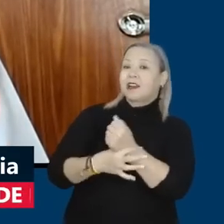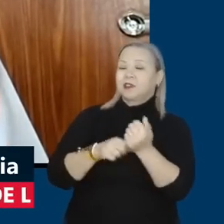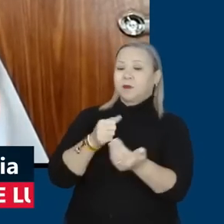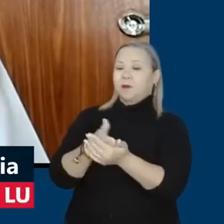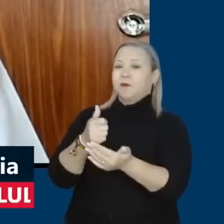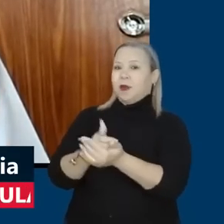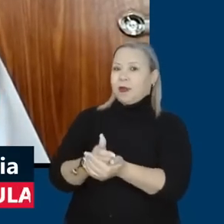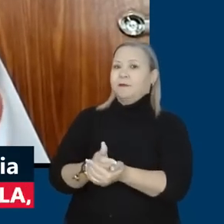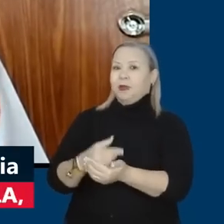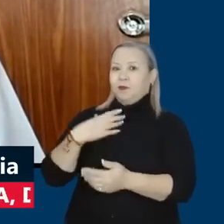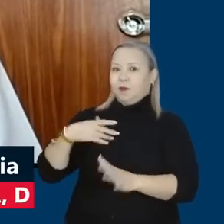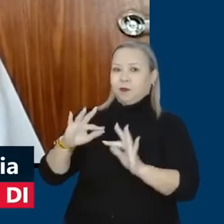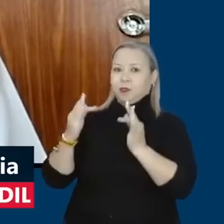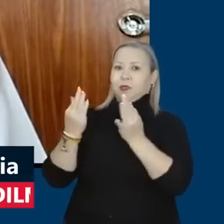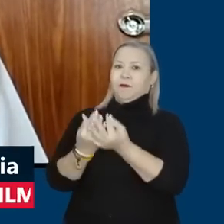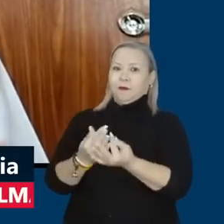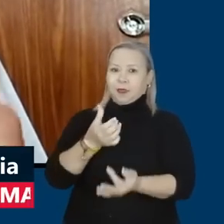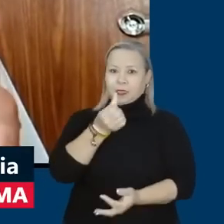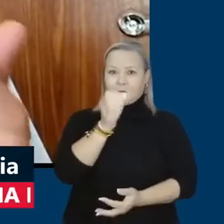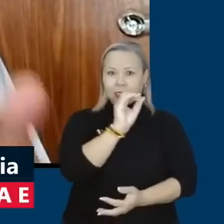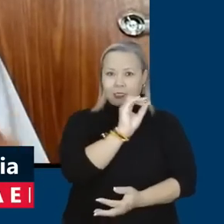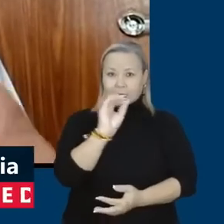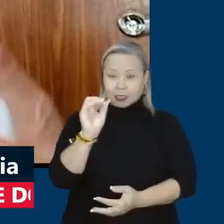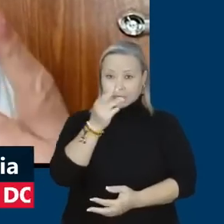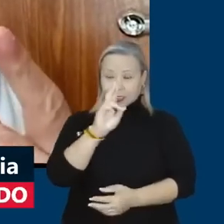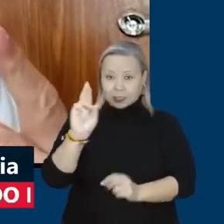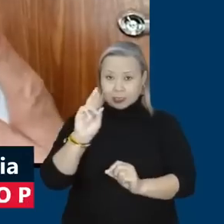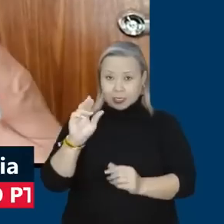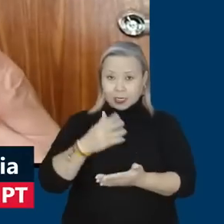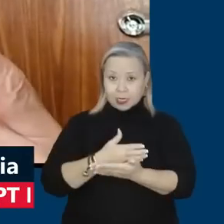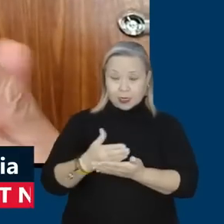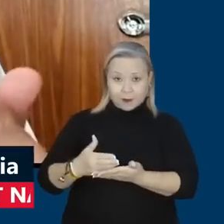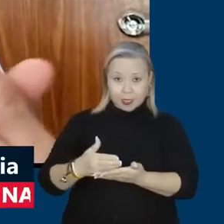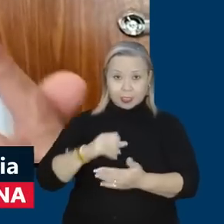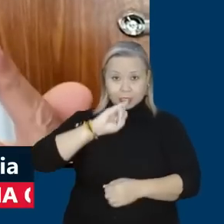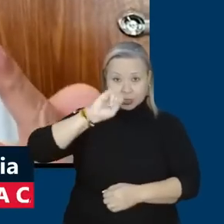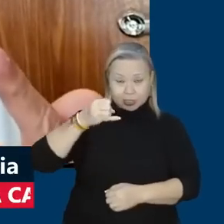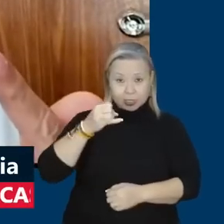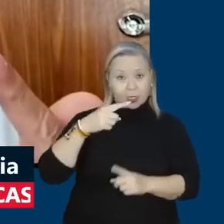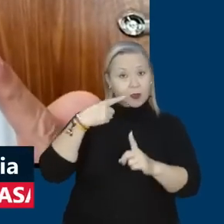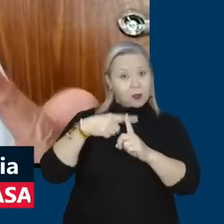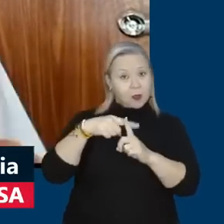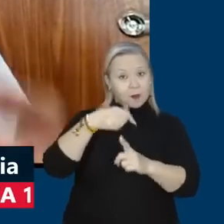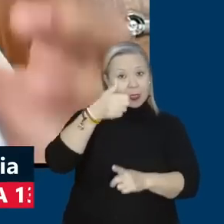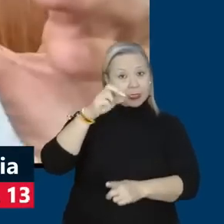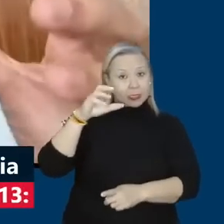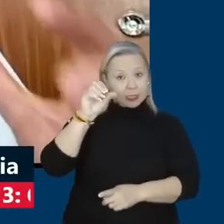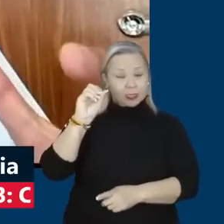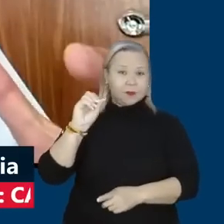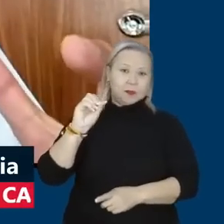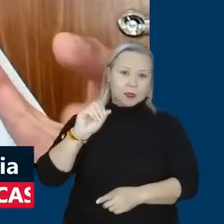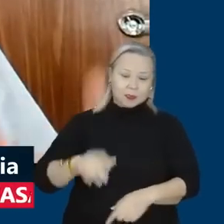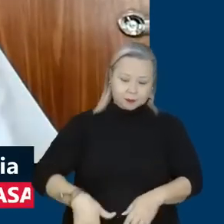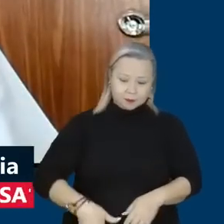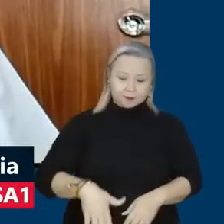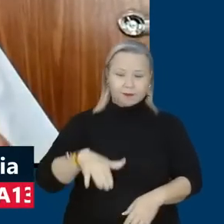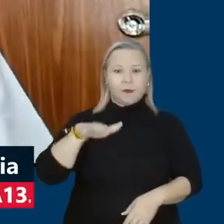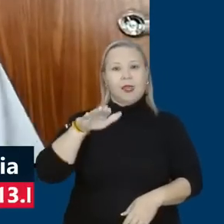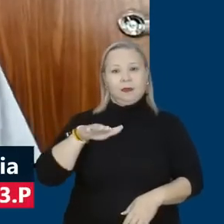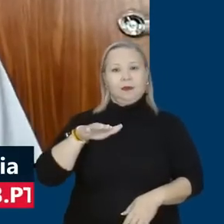R$600 a partir de 1 de janeiro, a manutenção dele, e mais R$150 para cada criança até 6 anos de idade. Isso é um